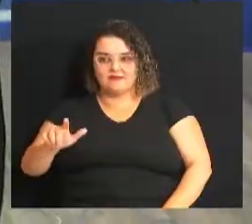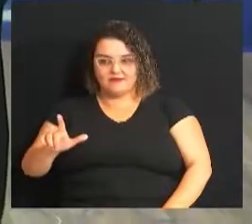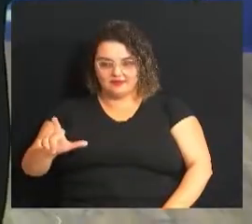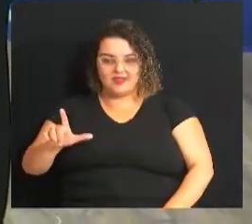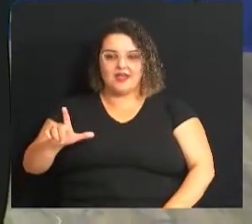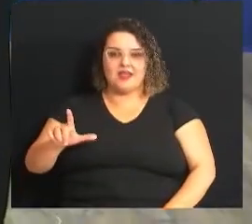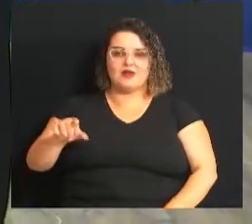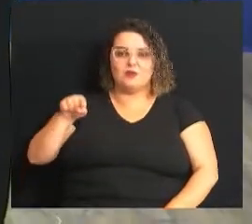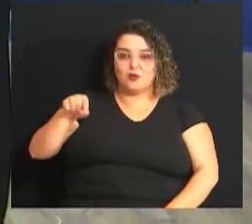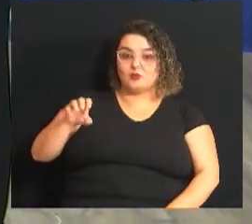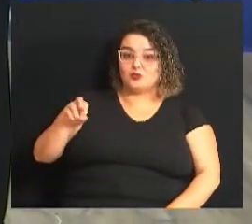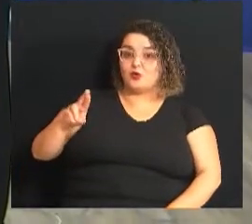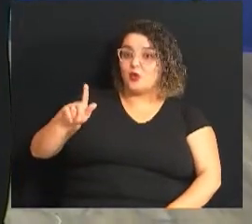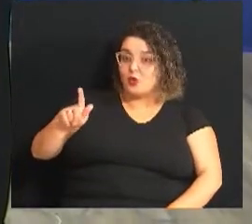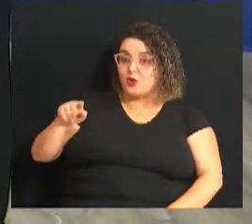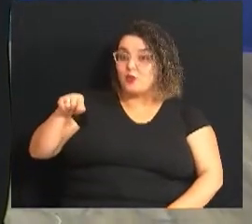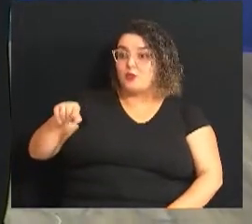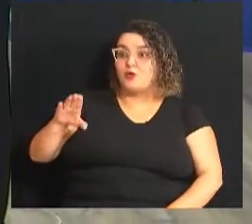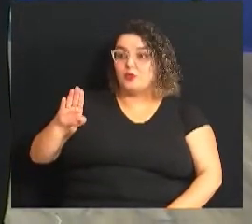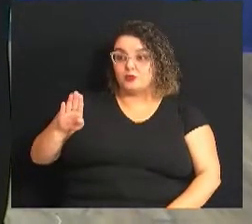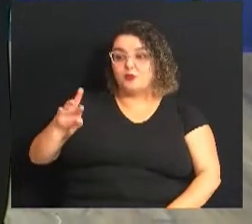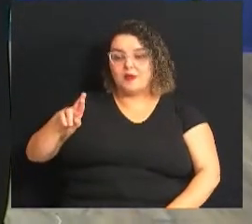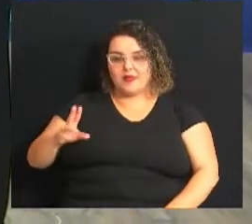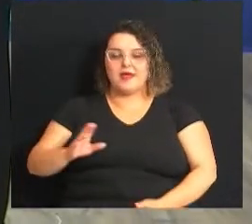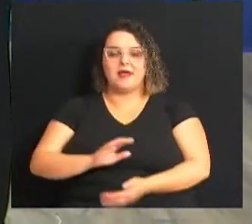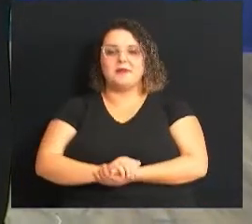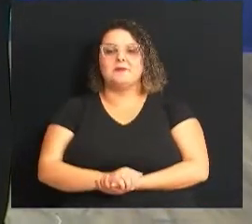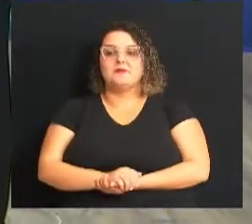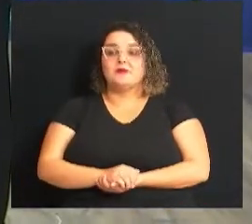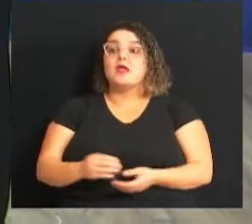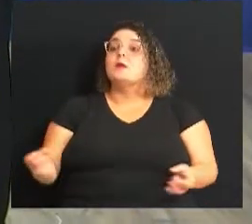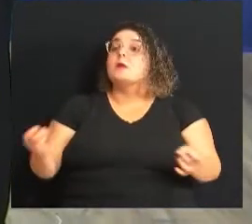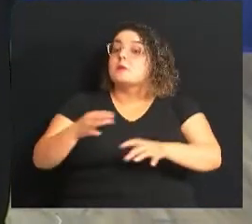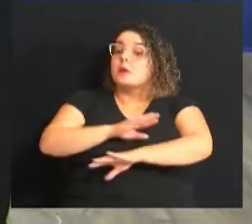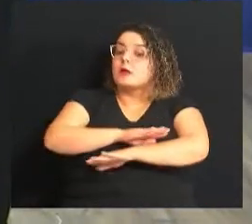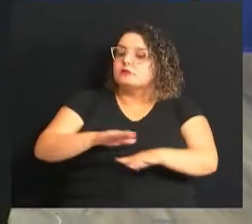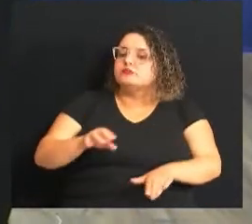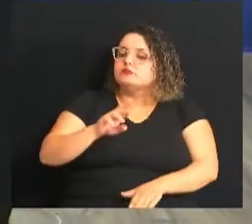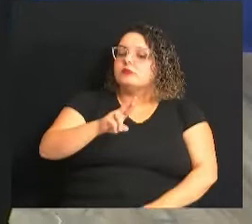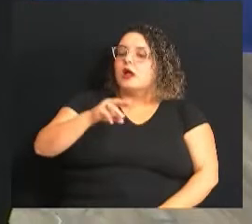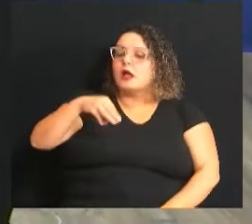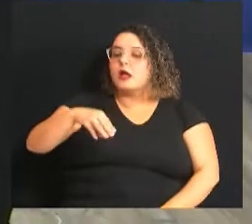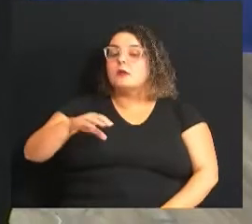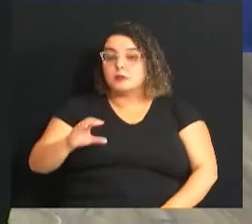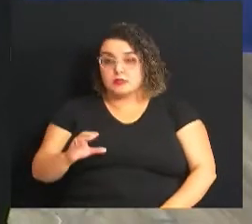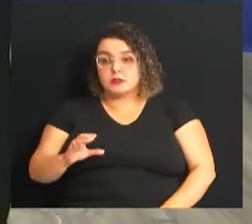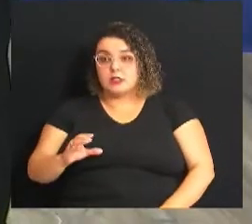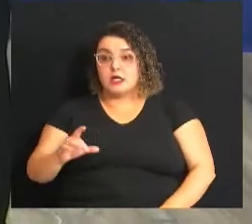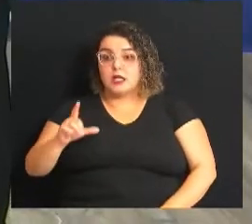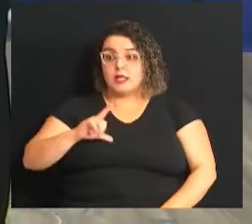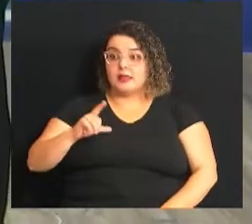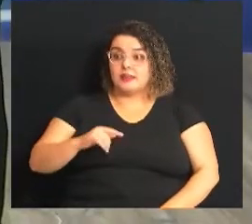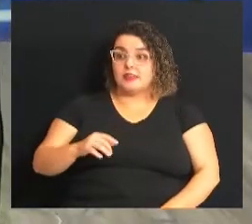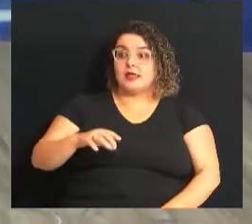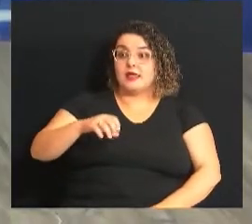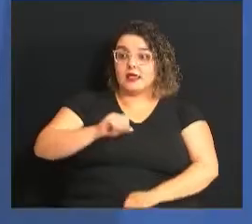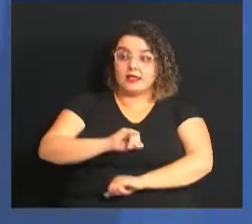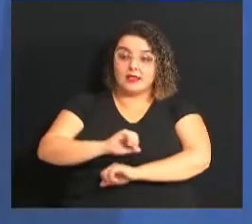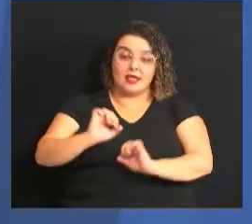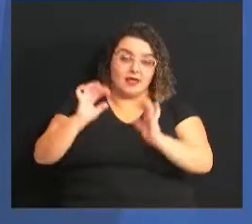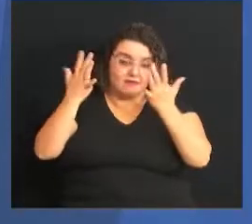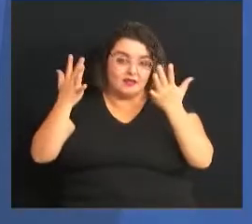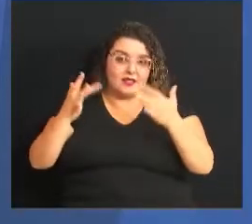institutocpfl.org.br. E para encerrarmos as notícias da metrópole de Campinas, neste sábado tem evento solidário. Isso mesmo, tem